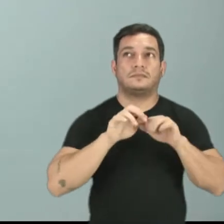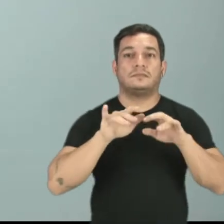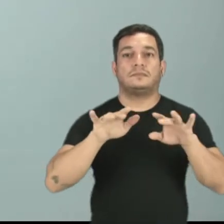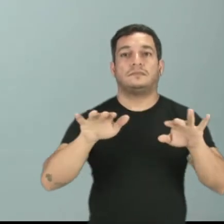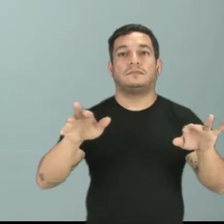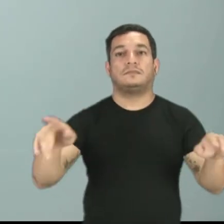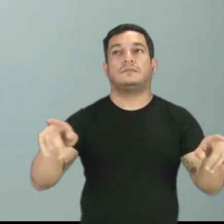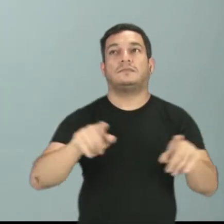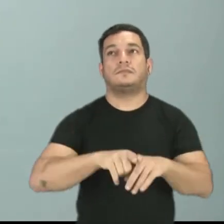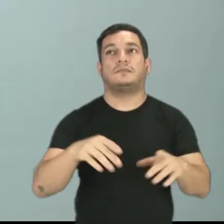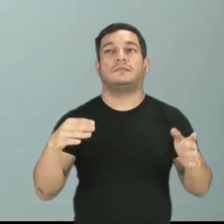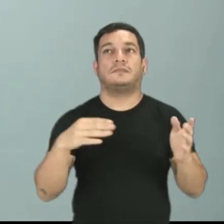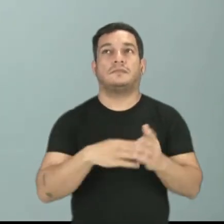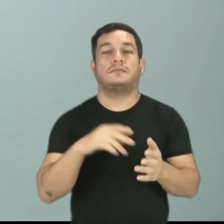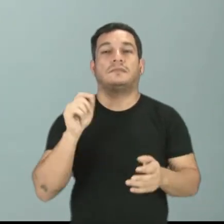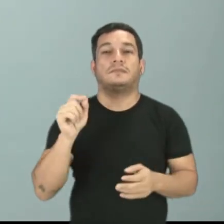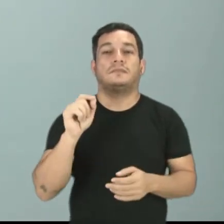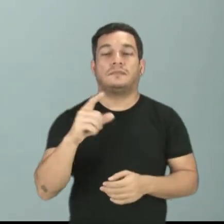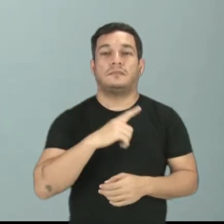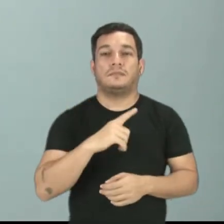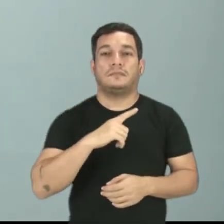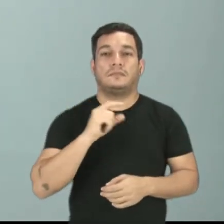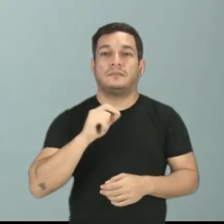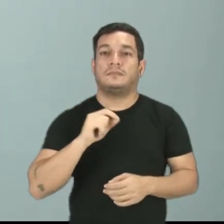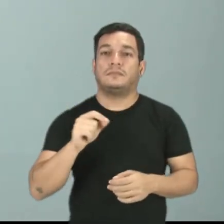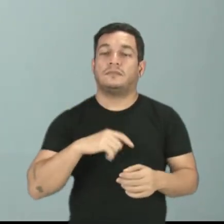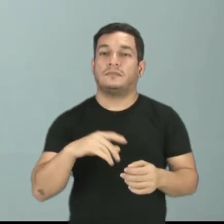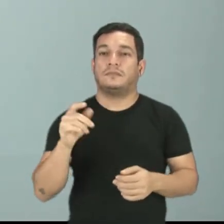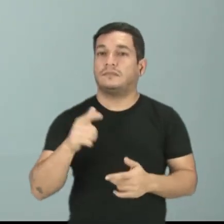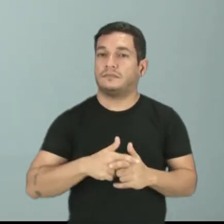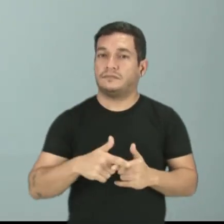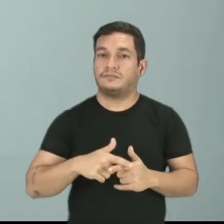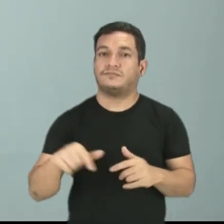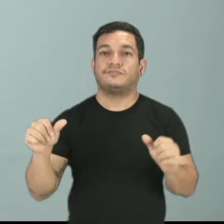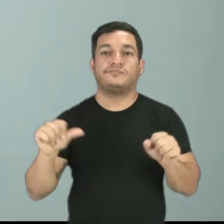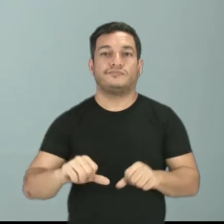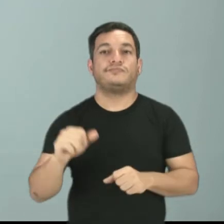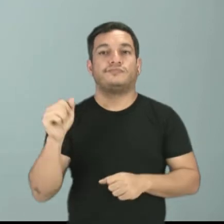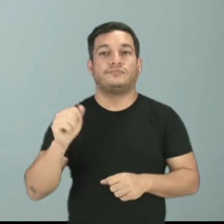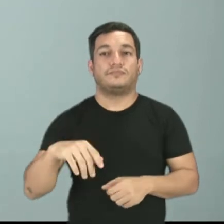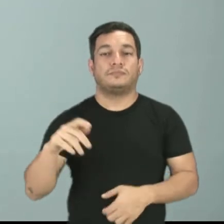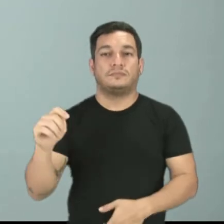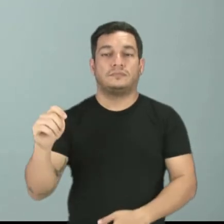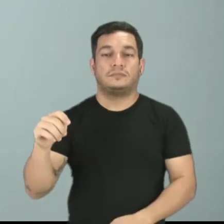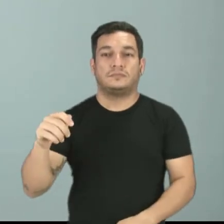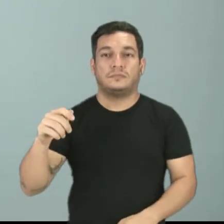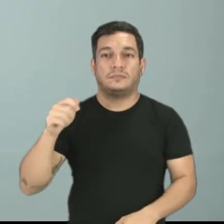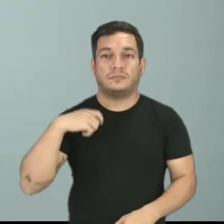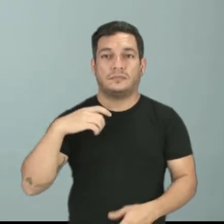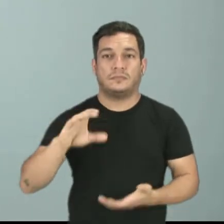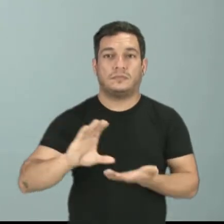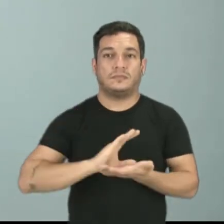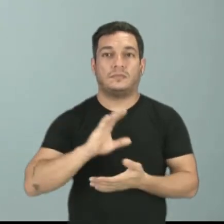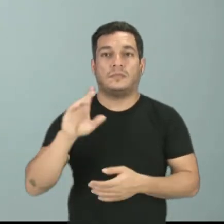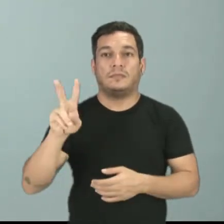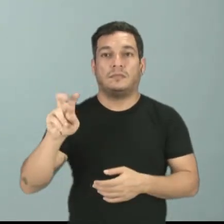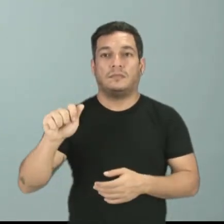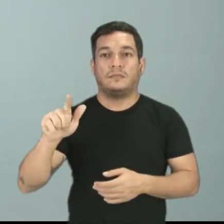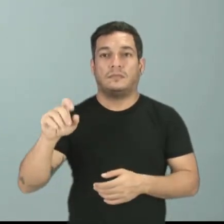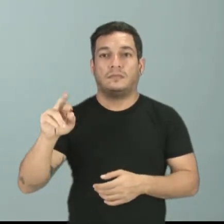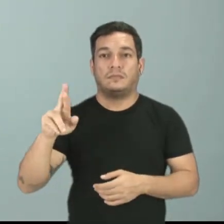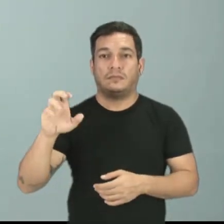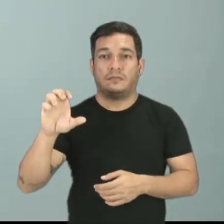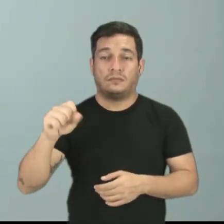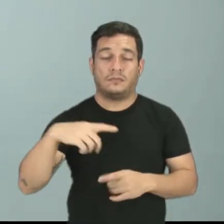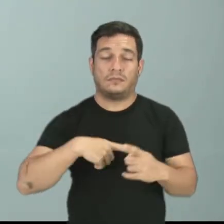perpetuou, né, até que houvesse a quebra da Bolsa de Valores, e isso foi uma problemática